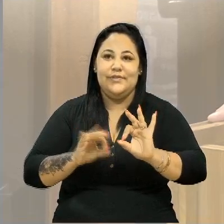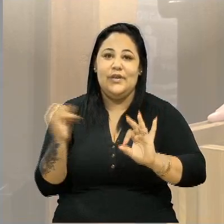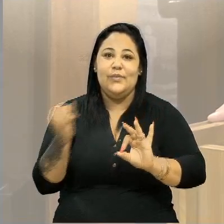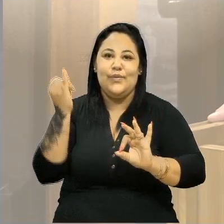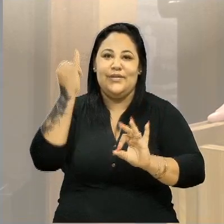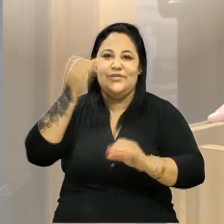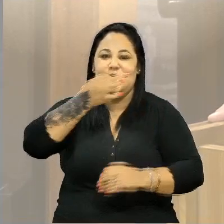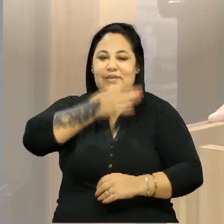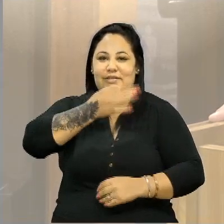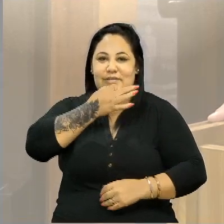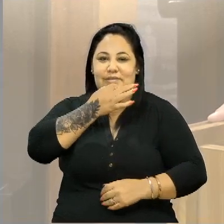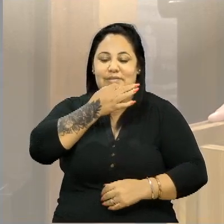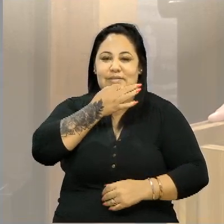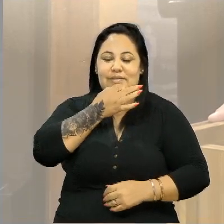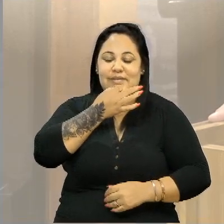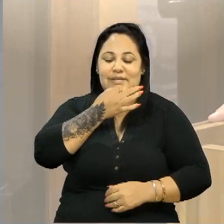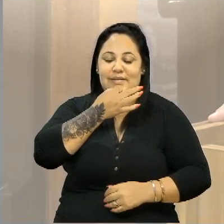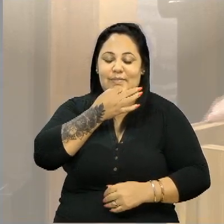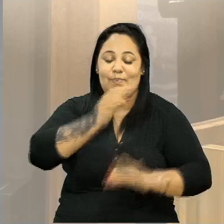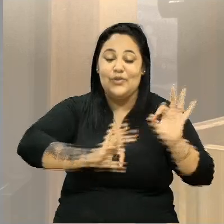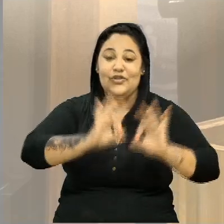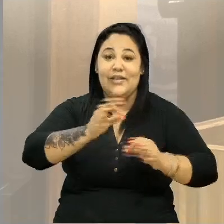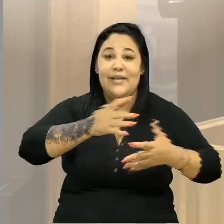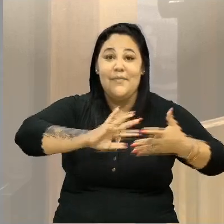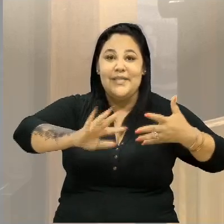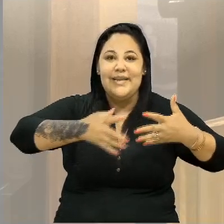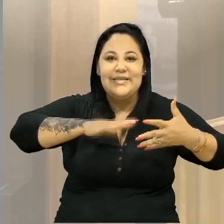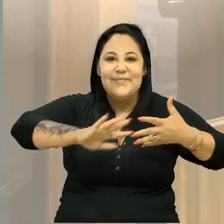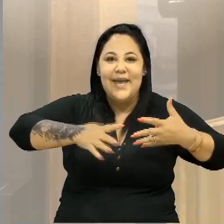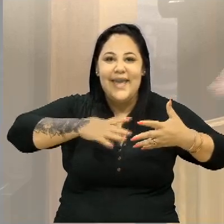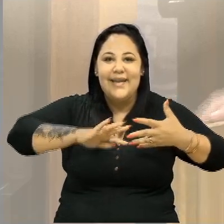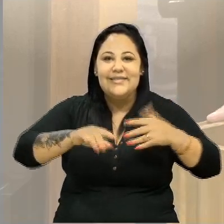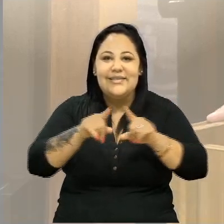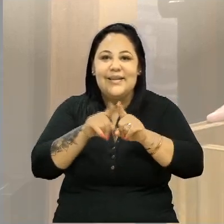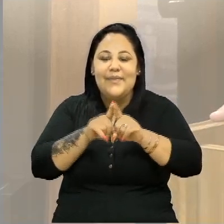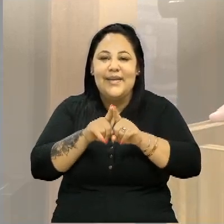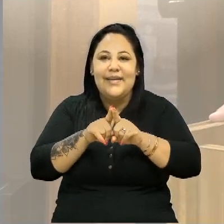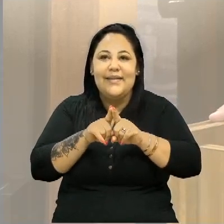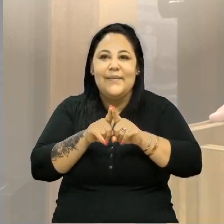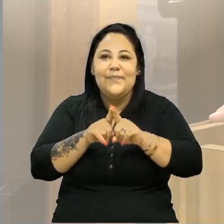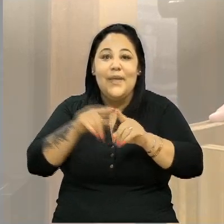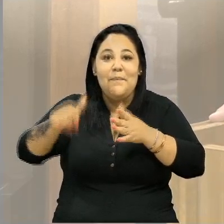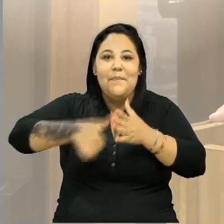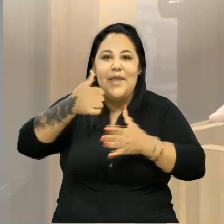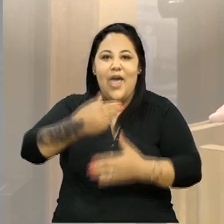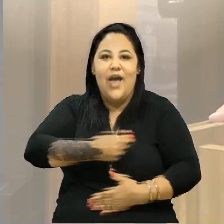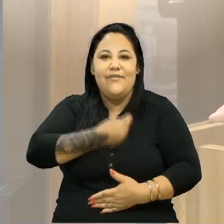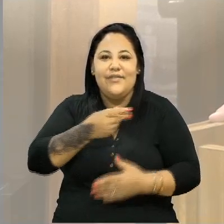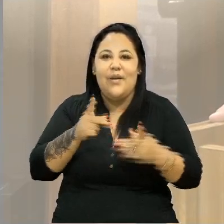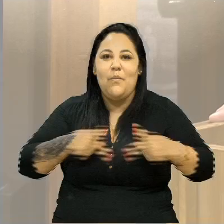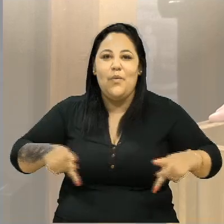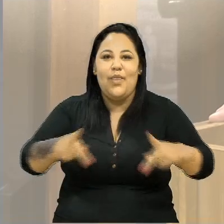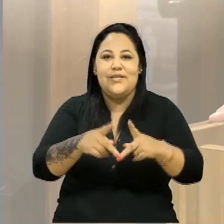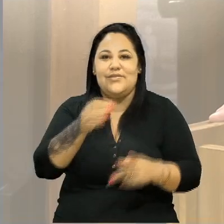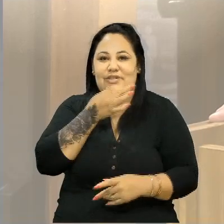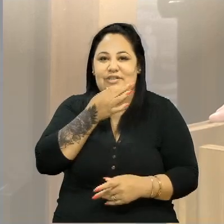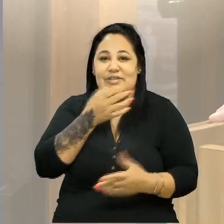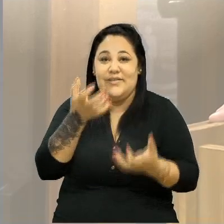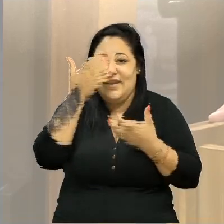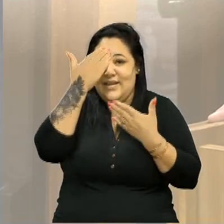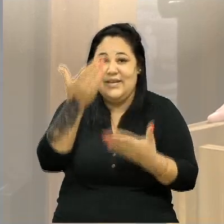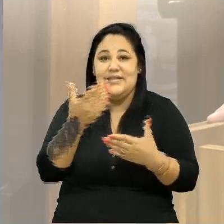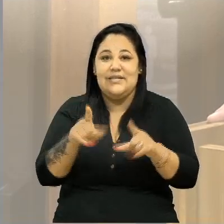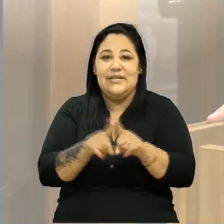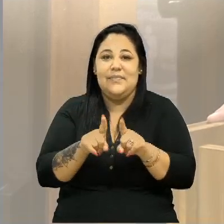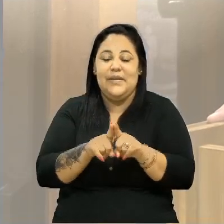que trouxeram transparência, trouxeram melhoras à vida da população caxiense. Quero agradecer